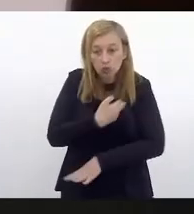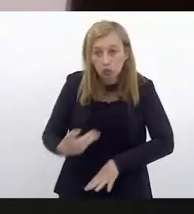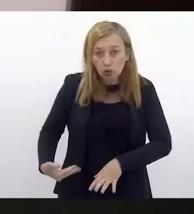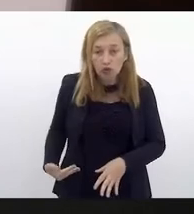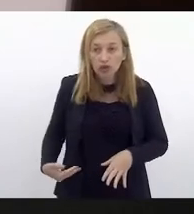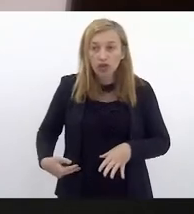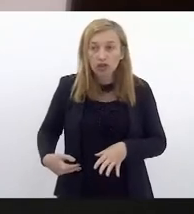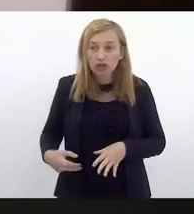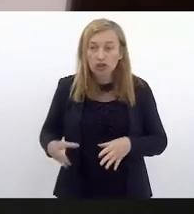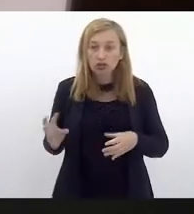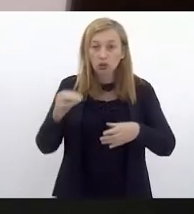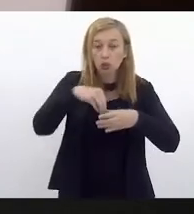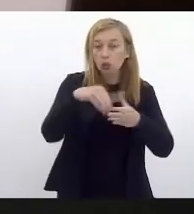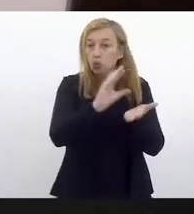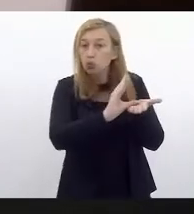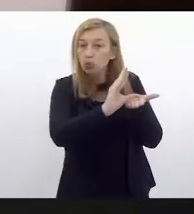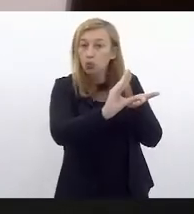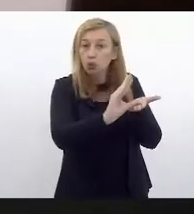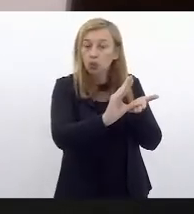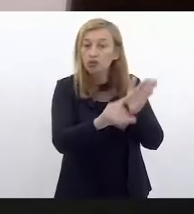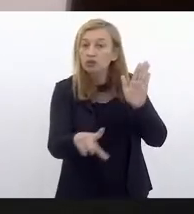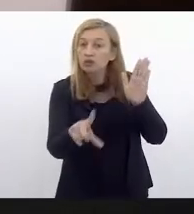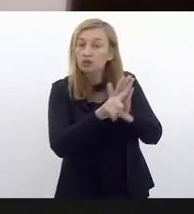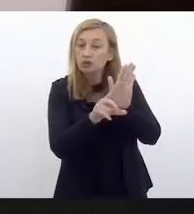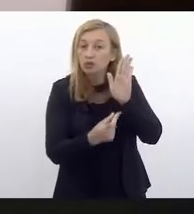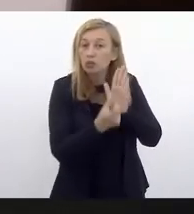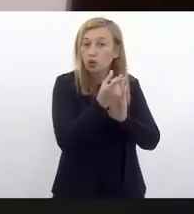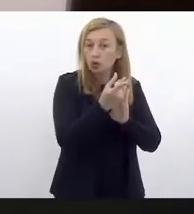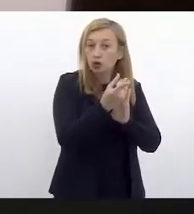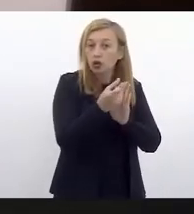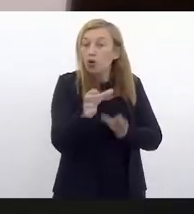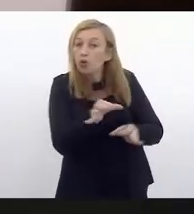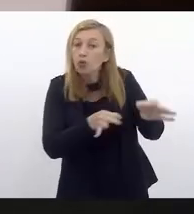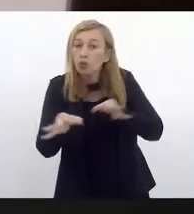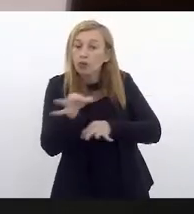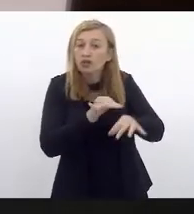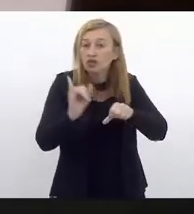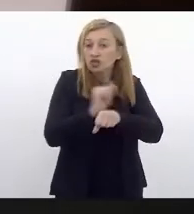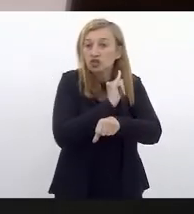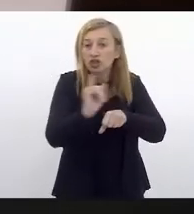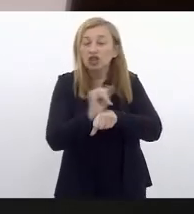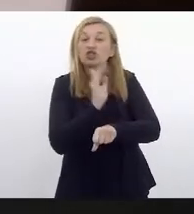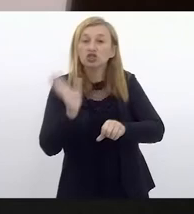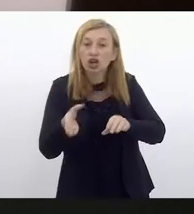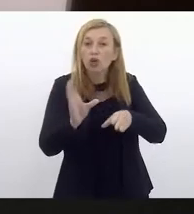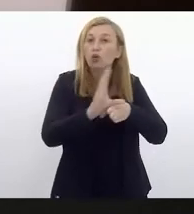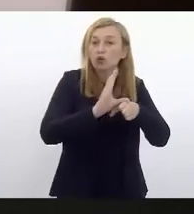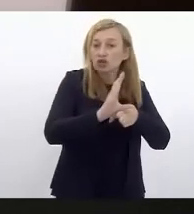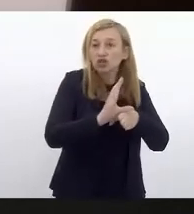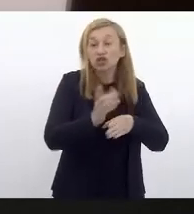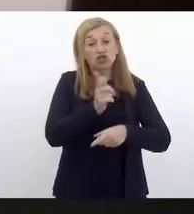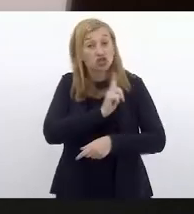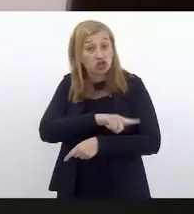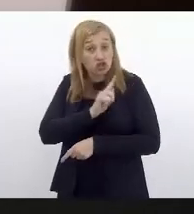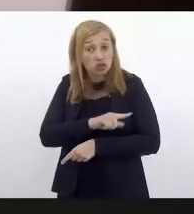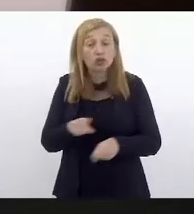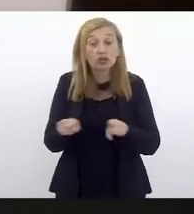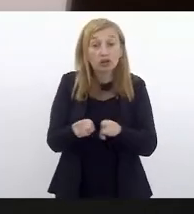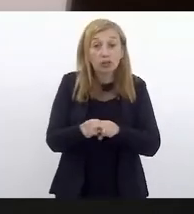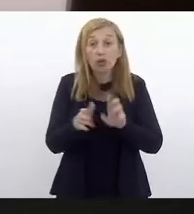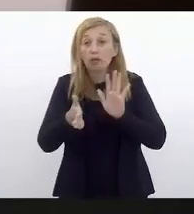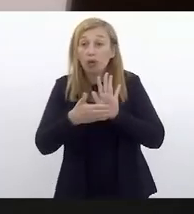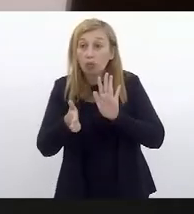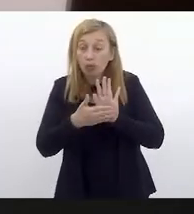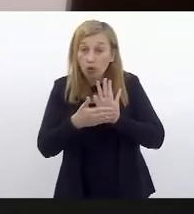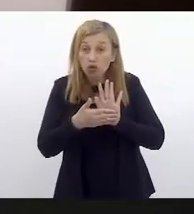e aloca esses recursos na LOA. O plano estratégico já tem um conselho gestor e tem uma proposta,